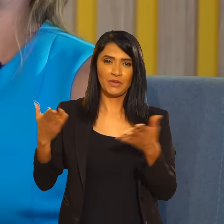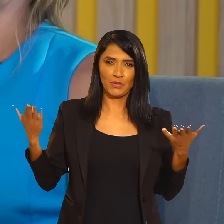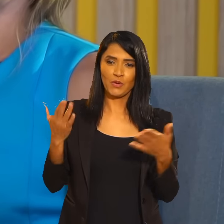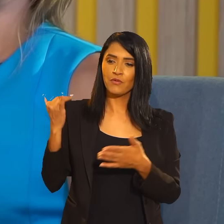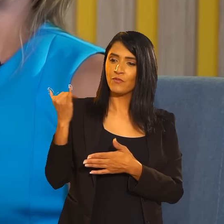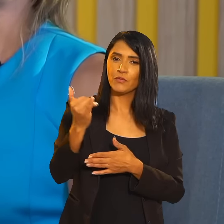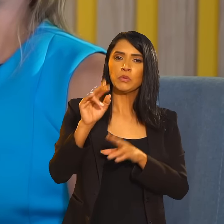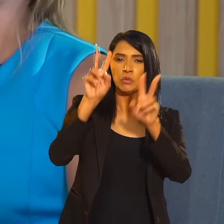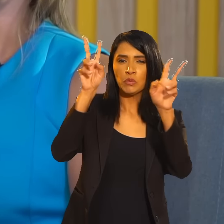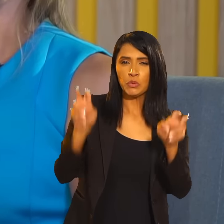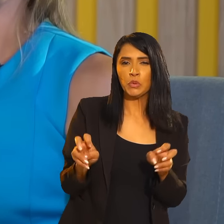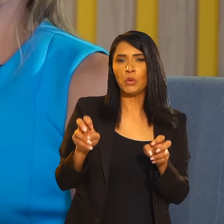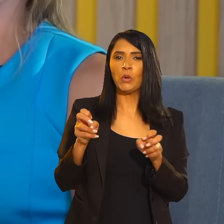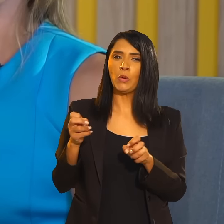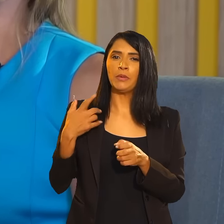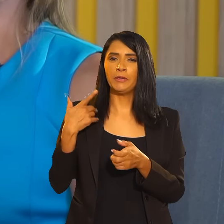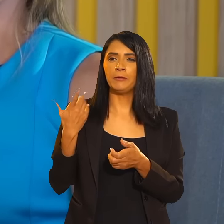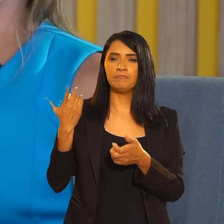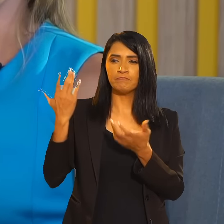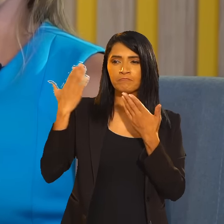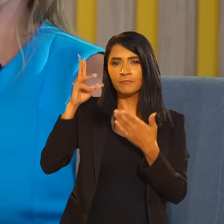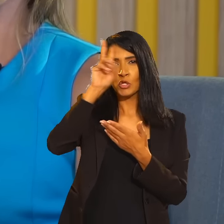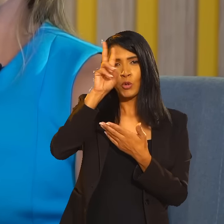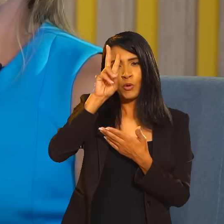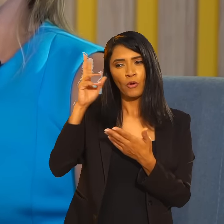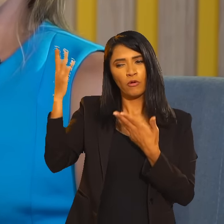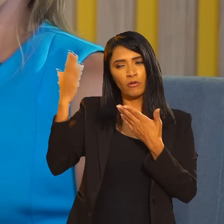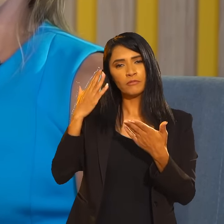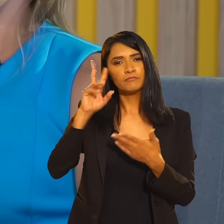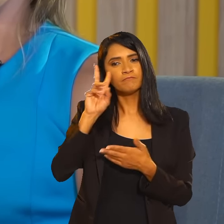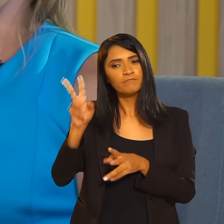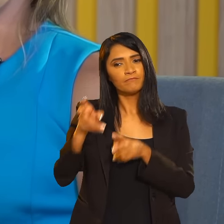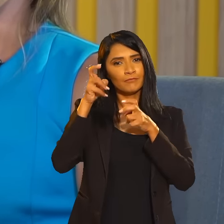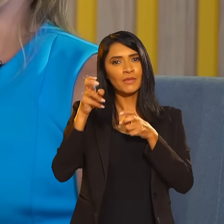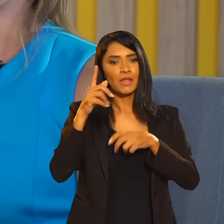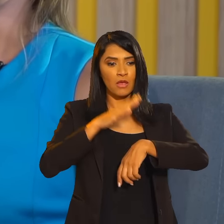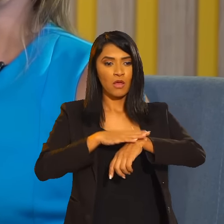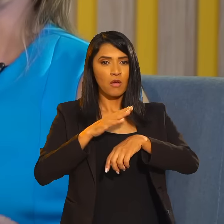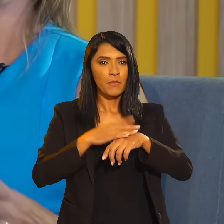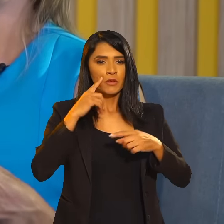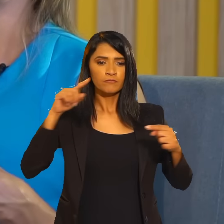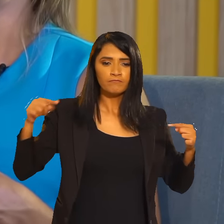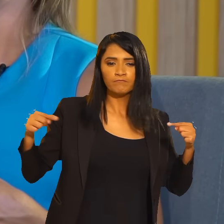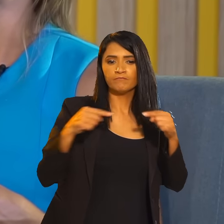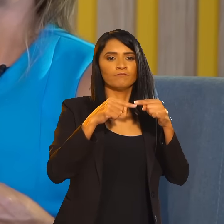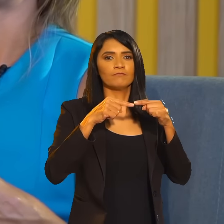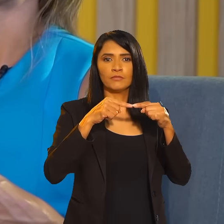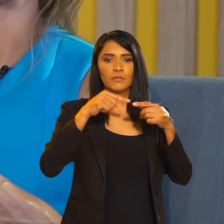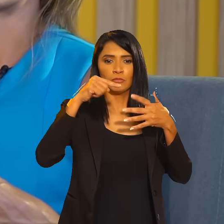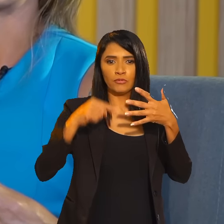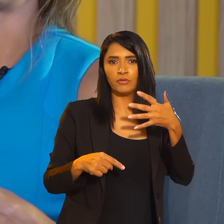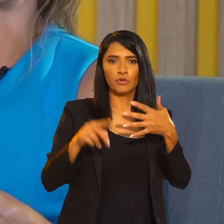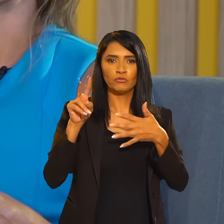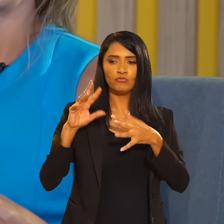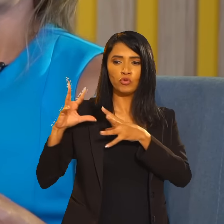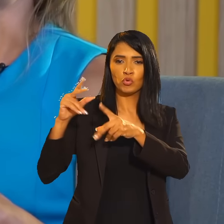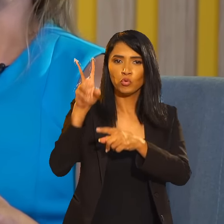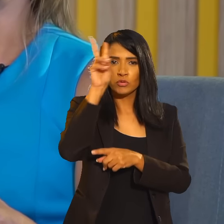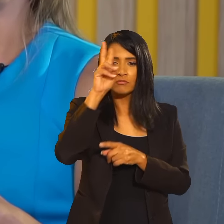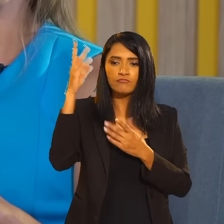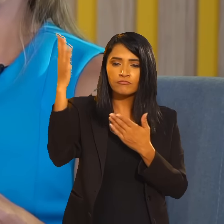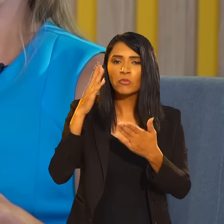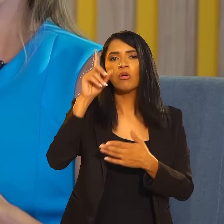semana. Falando sobre as parábolas, a gente vê, né, que o ponto de convergência de todas as parábolas